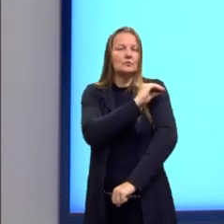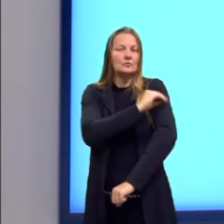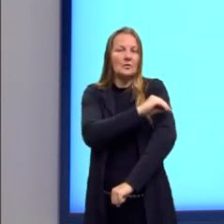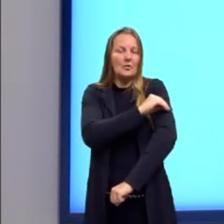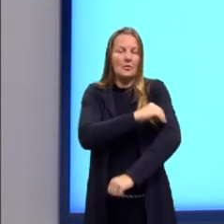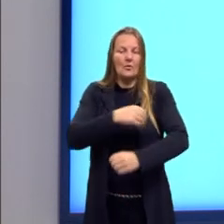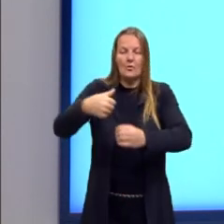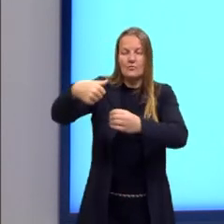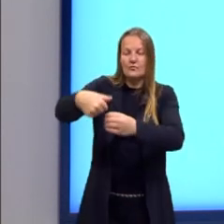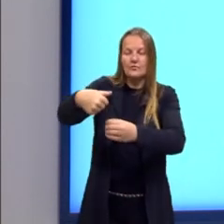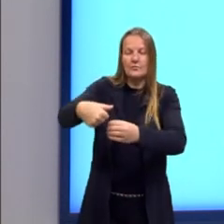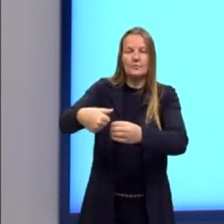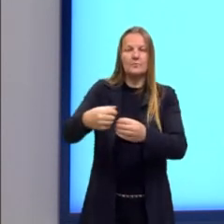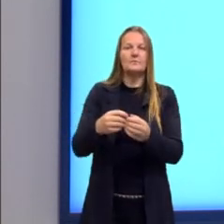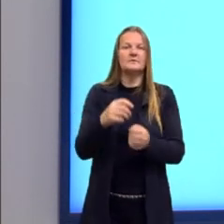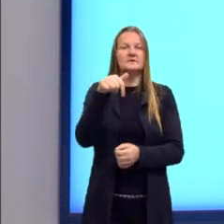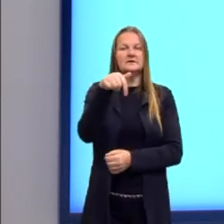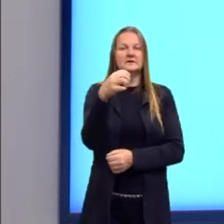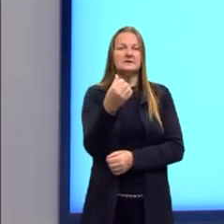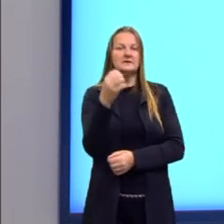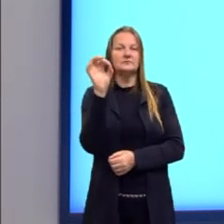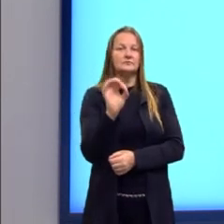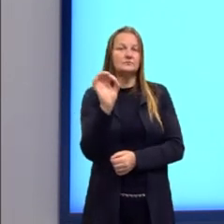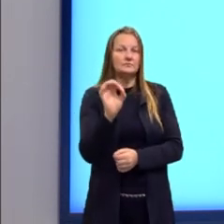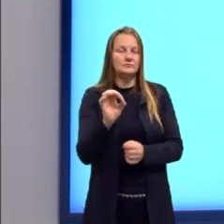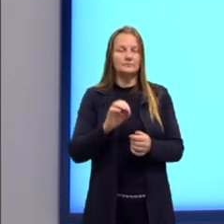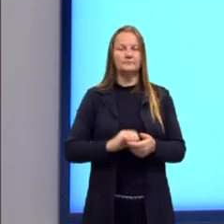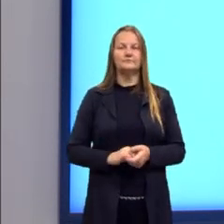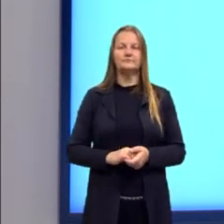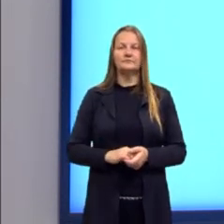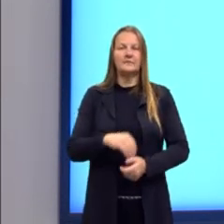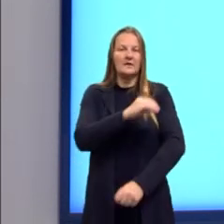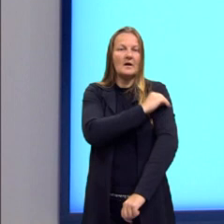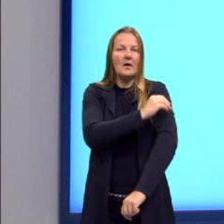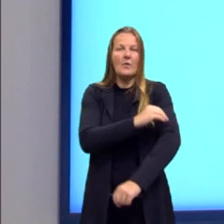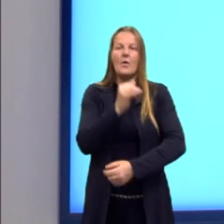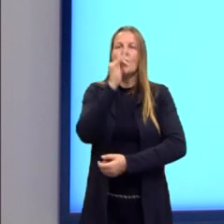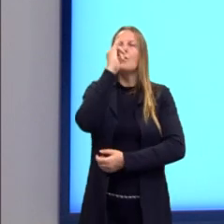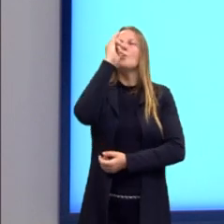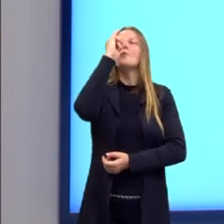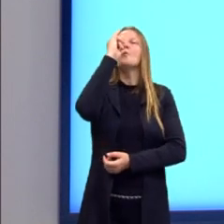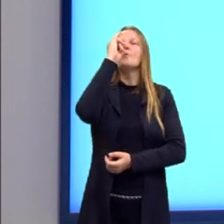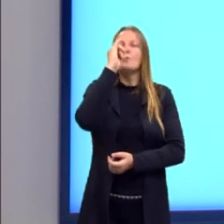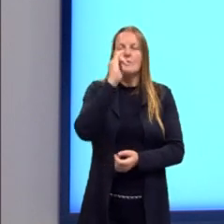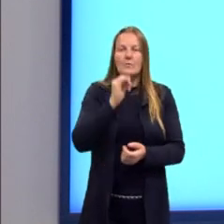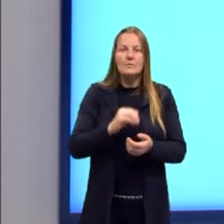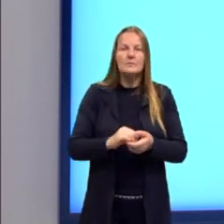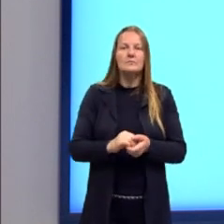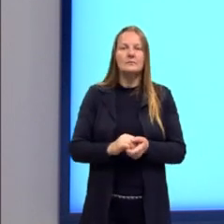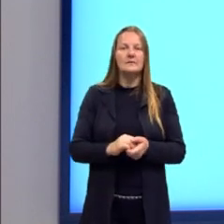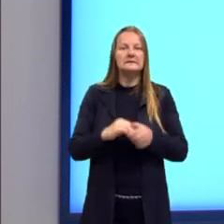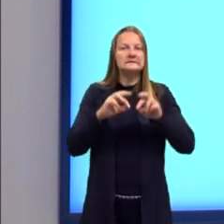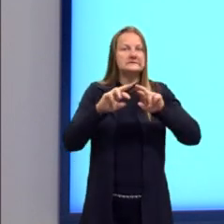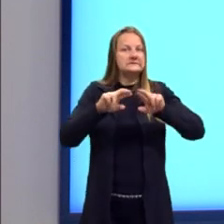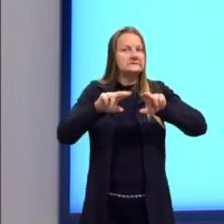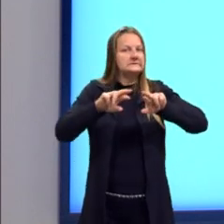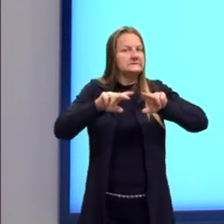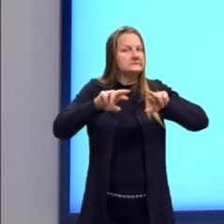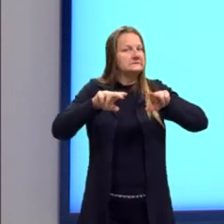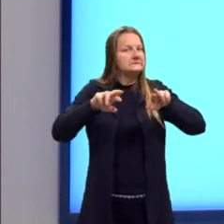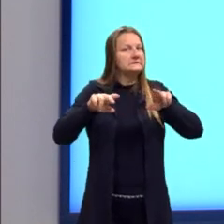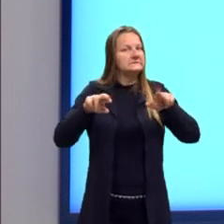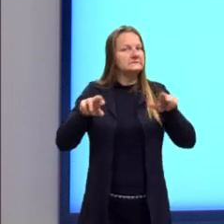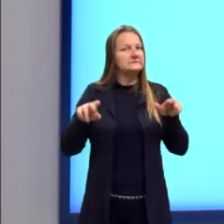ser ele é em torno de setenta por cento já o álcool de bebidas e aí a gente vai entrar numa variedade muito grande